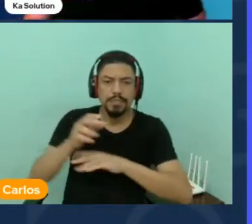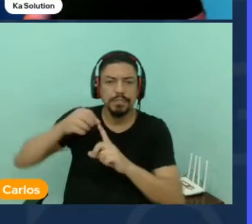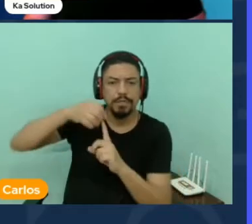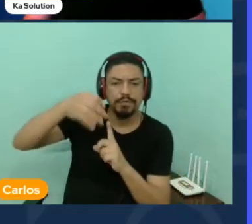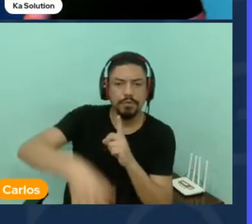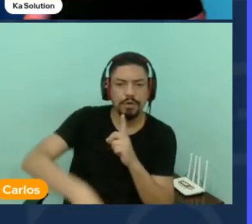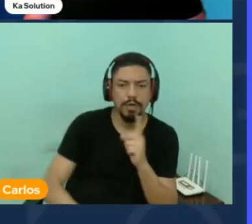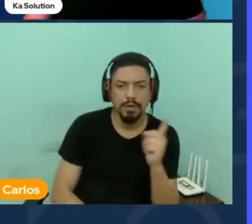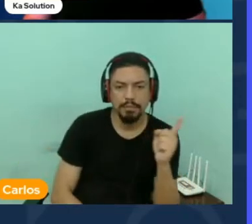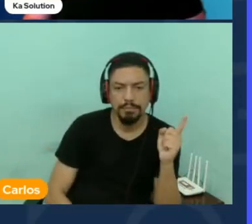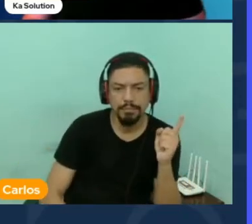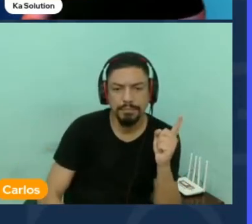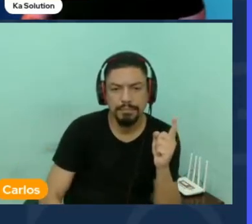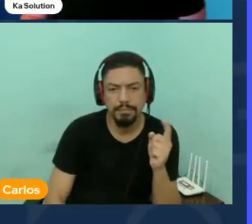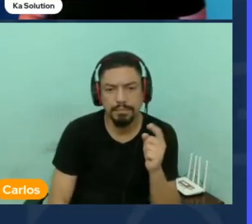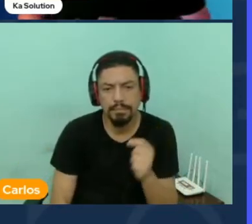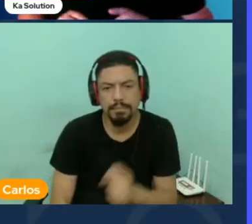servidor.